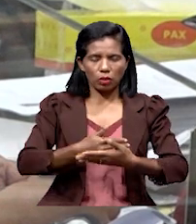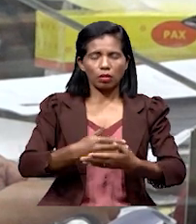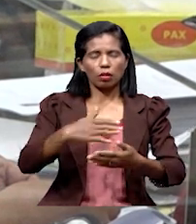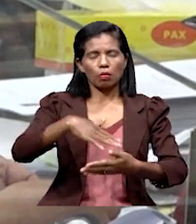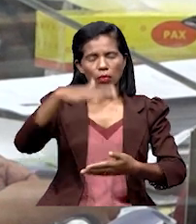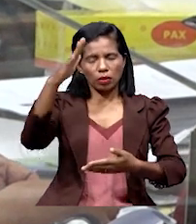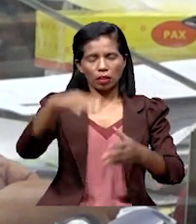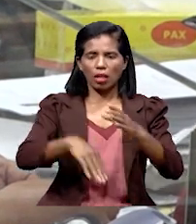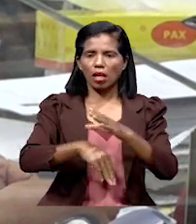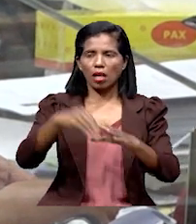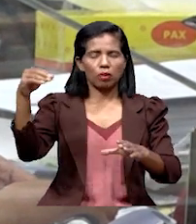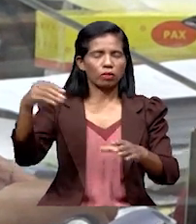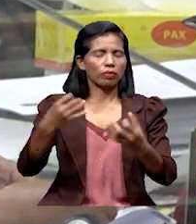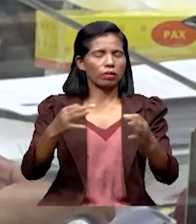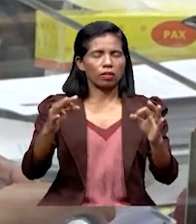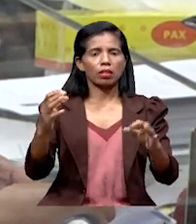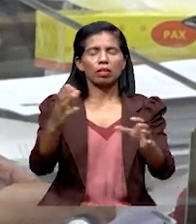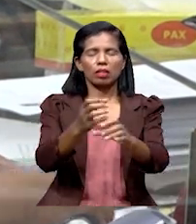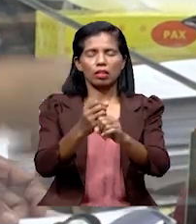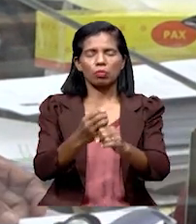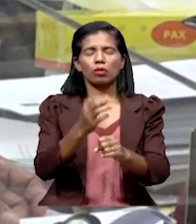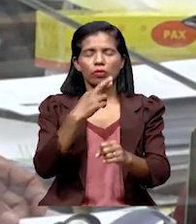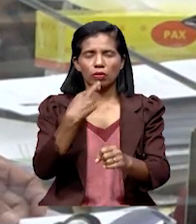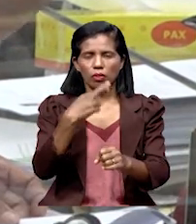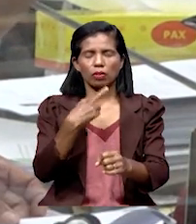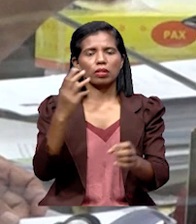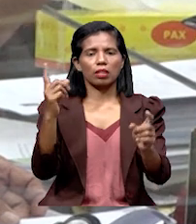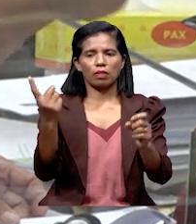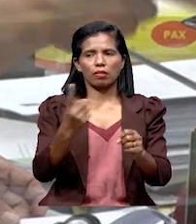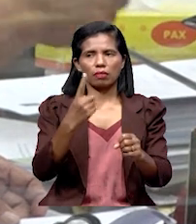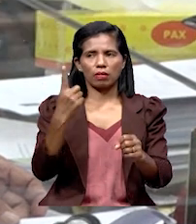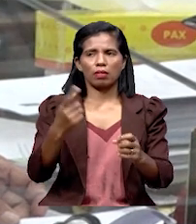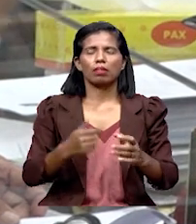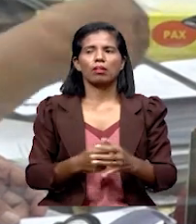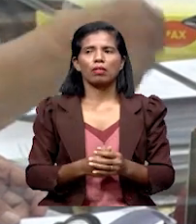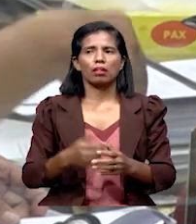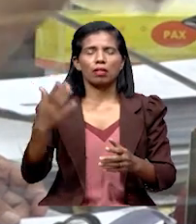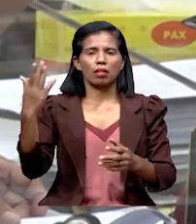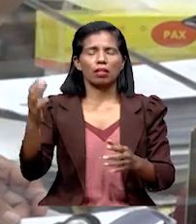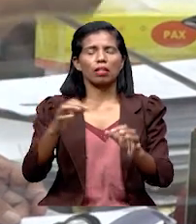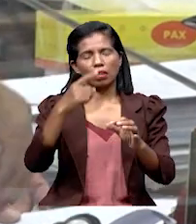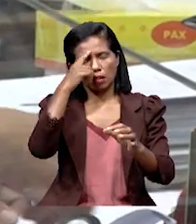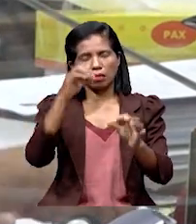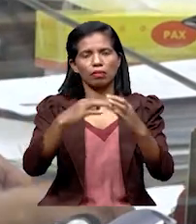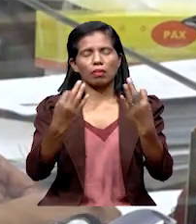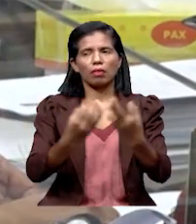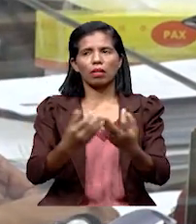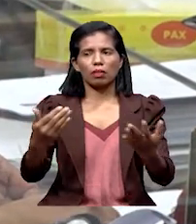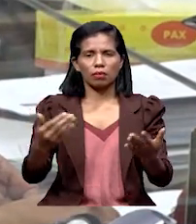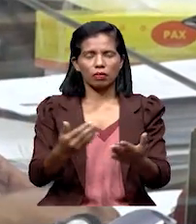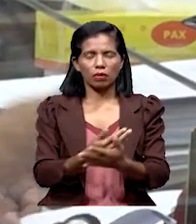na mosimo cesta básica na fatin. Enquanto que a duplicação tamba família fonser nem ter ficha